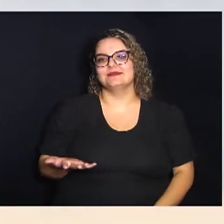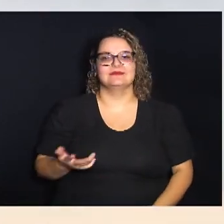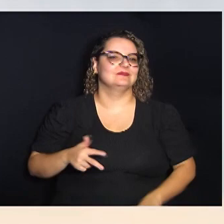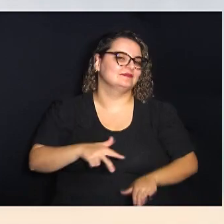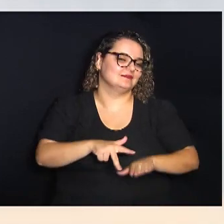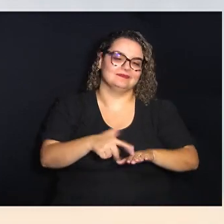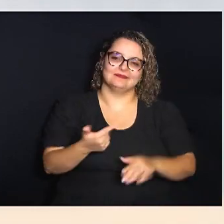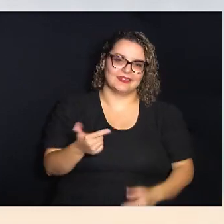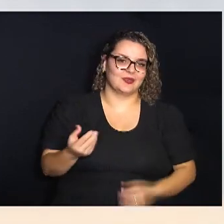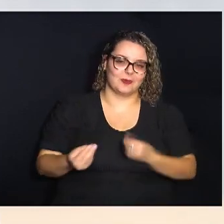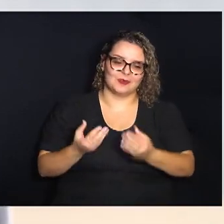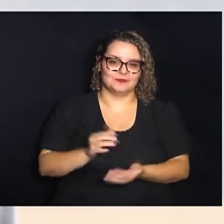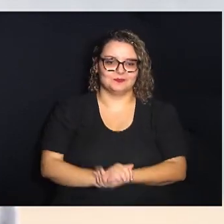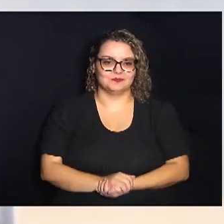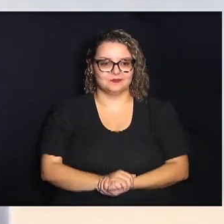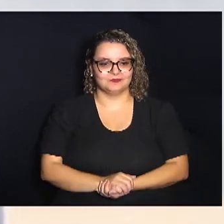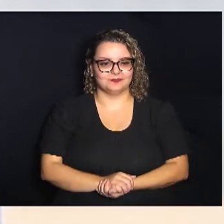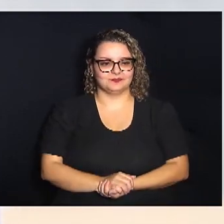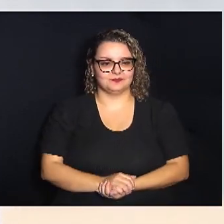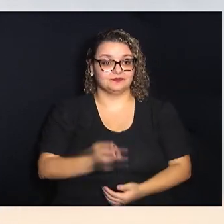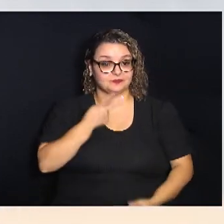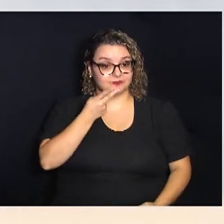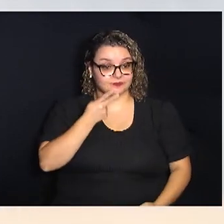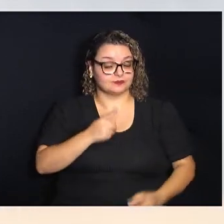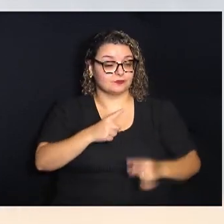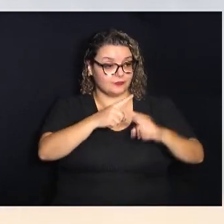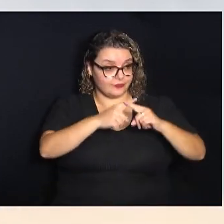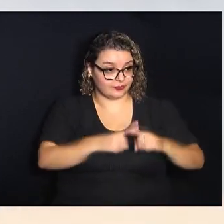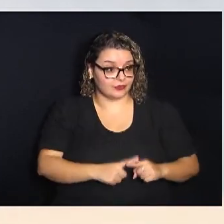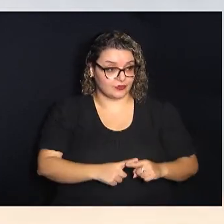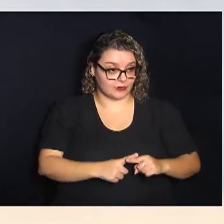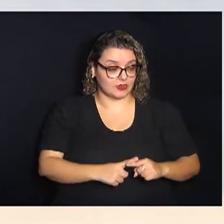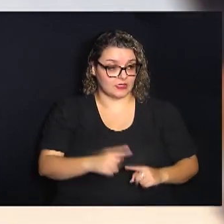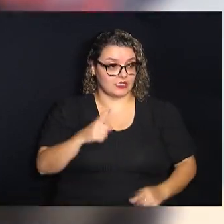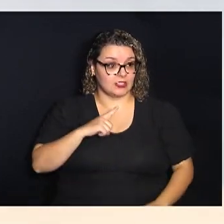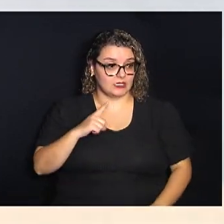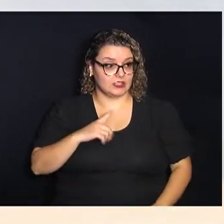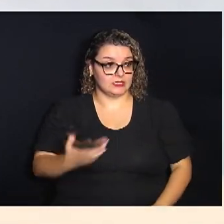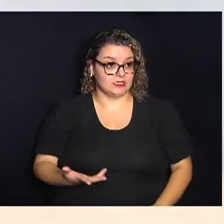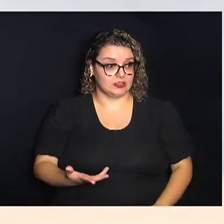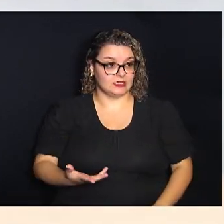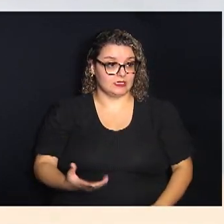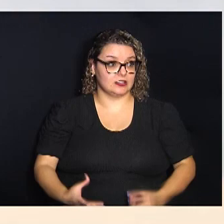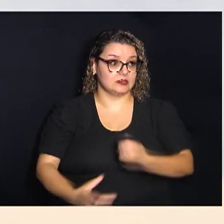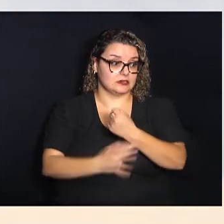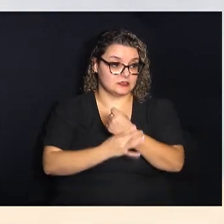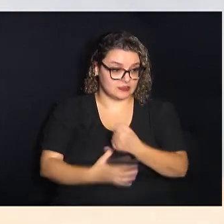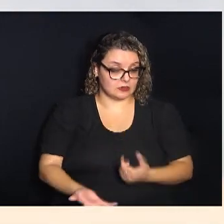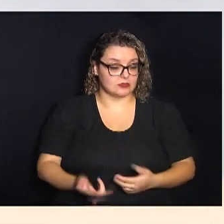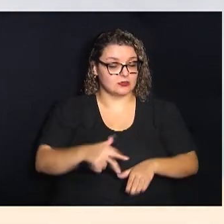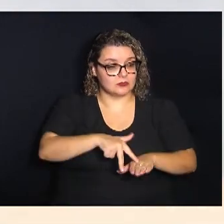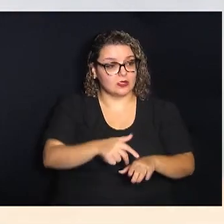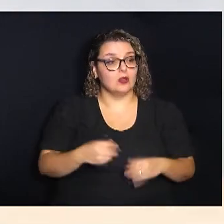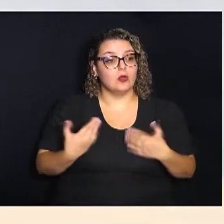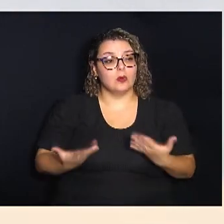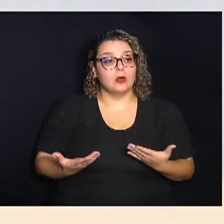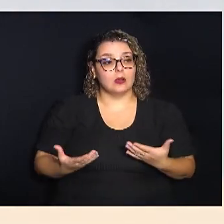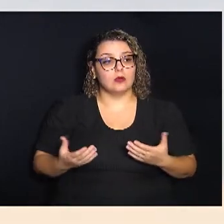tem como. Falando dessa questão, nos campeonatos exige a segurança do skatista, né? Quais são os equipamentos